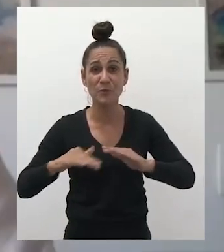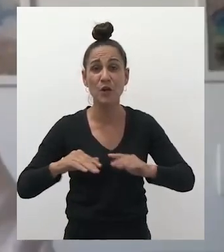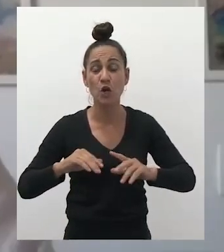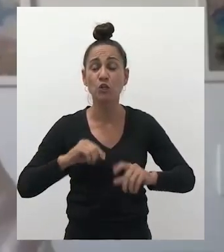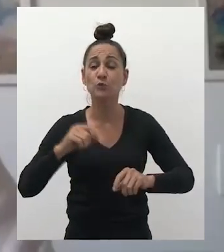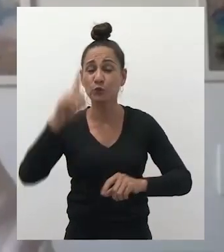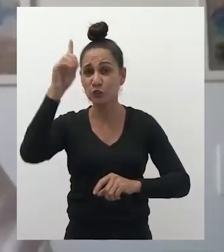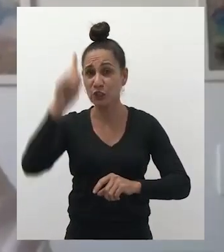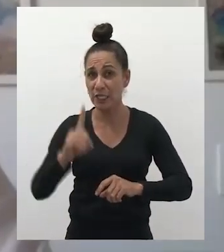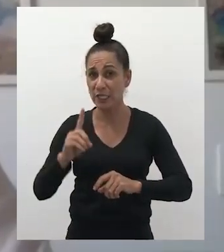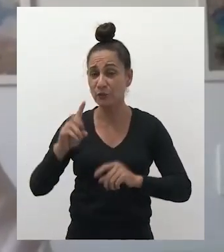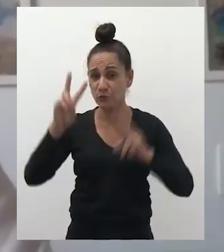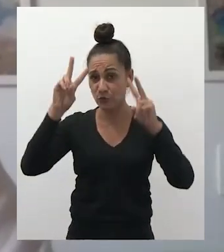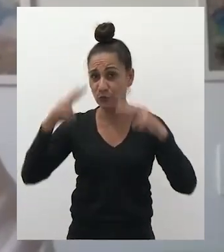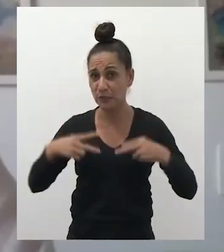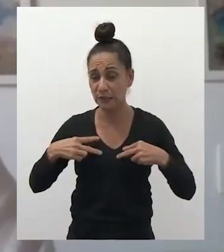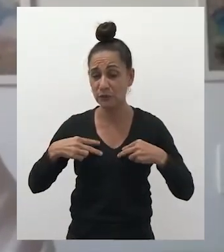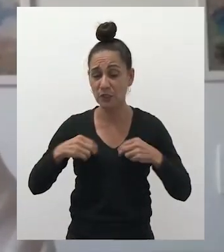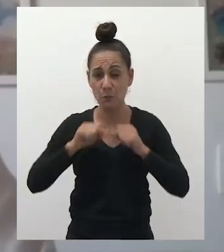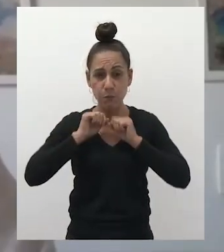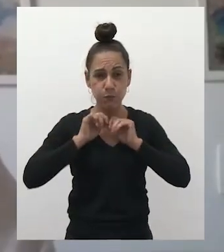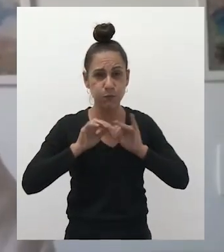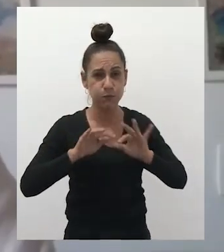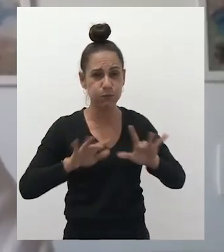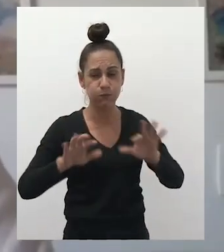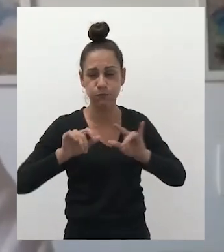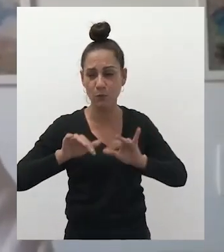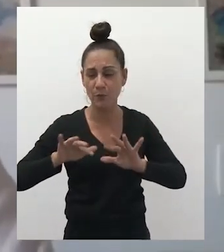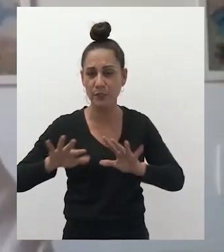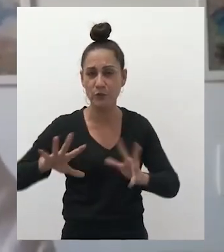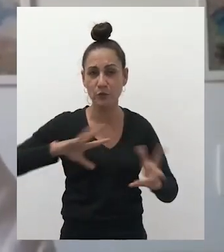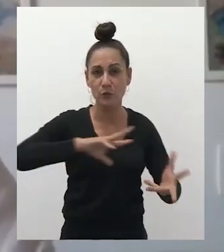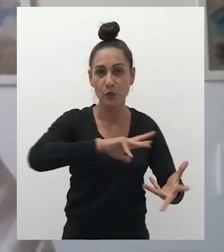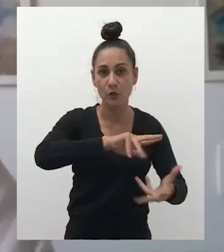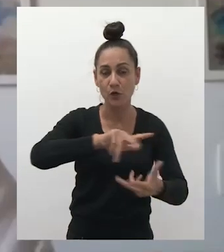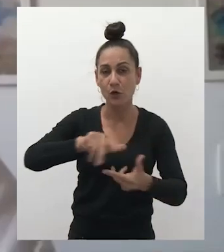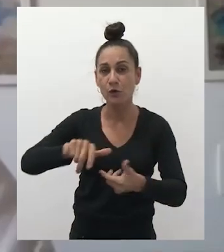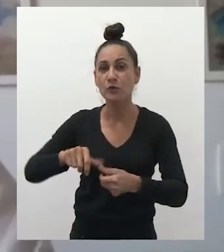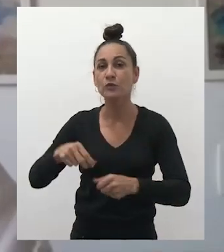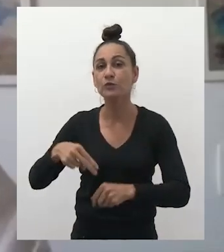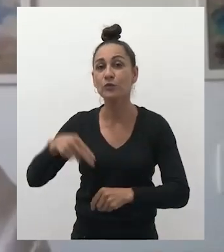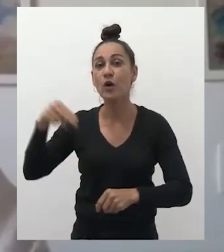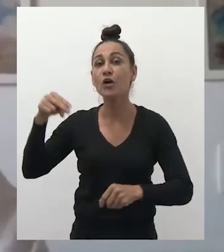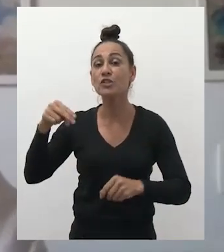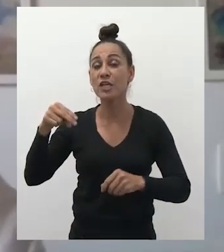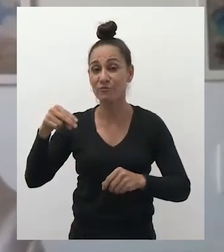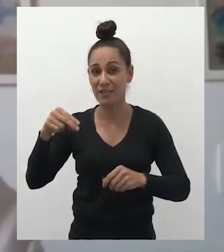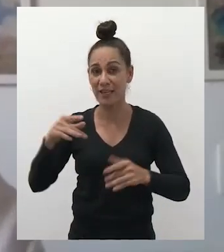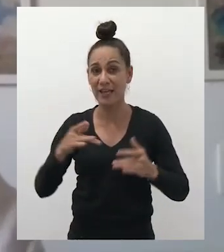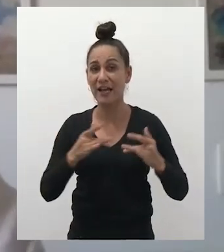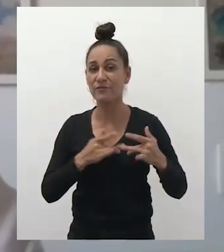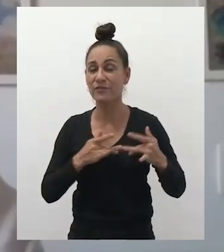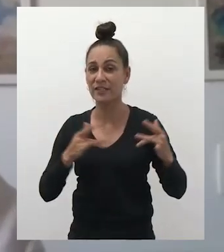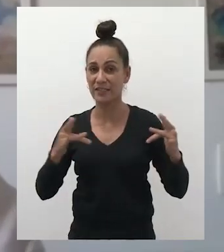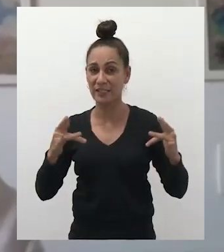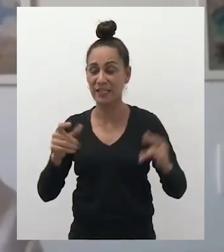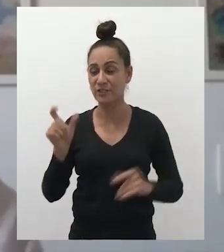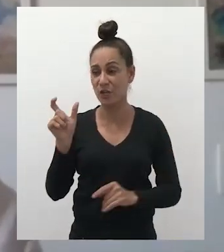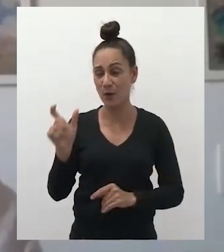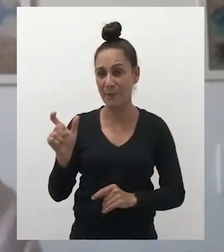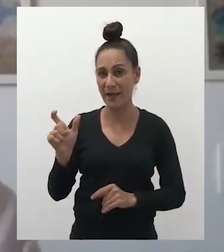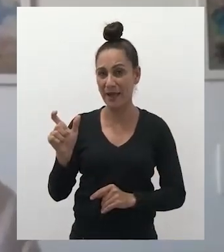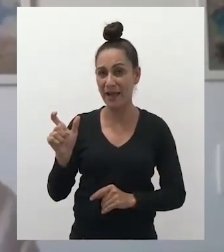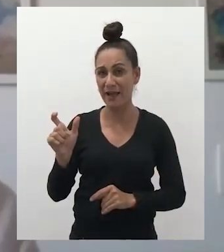expandiu, que irradiou pelo mundo, ali o mote era fraternidade. A fraternidade é uma palavra